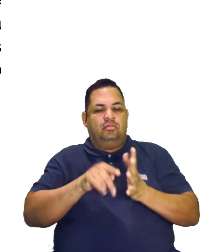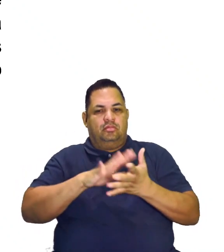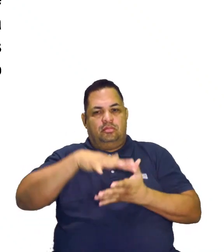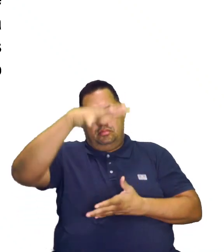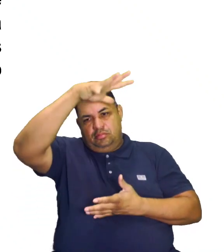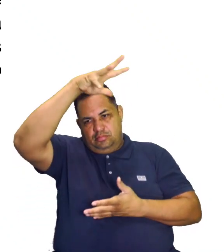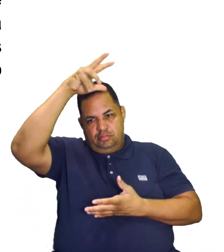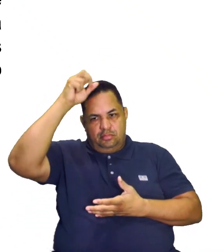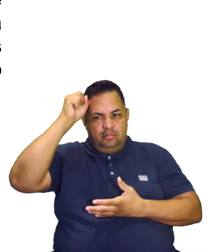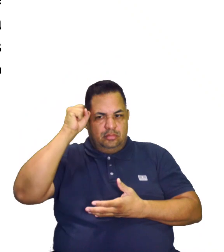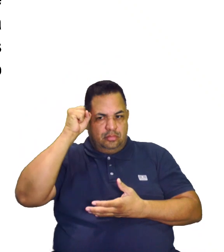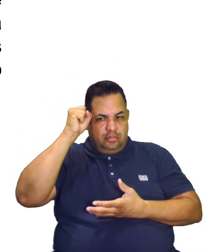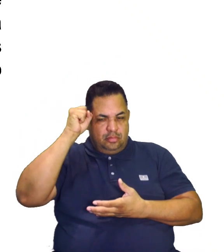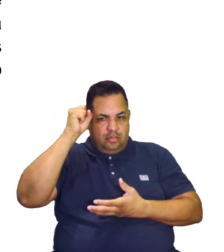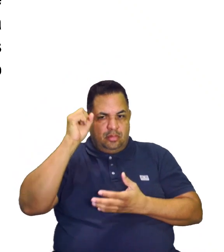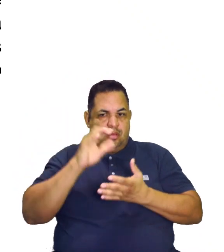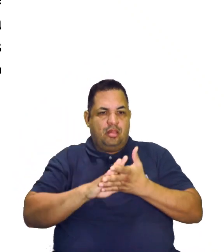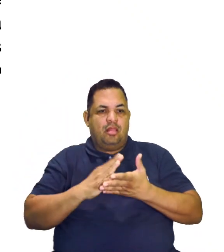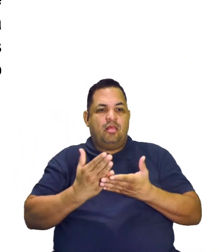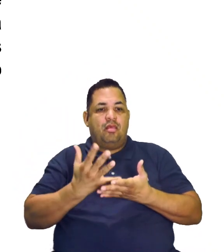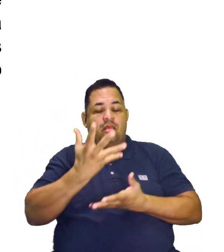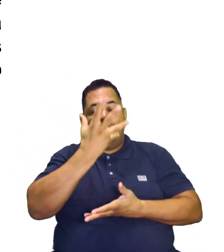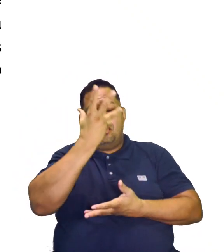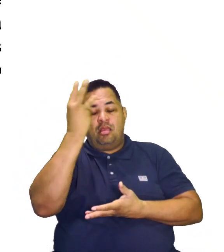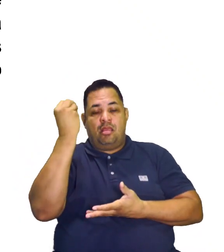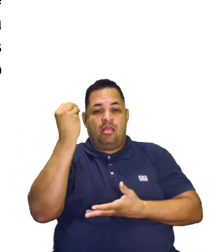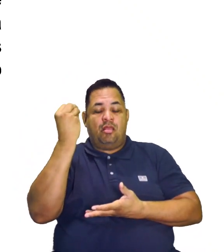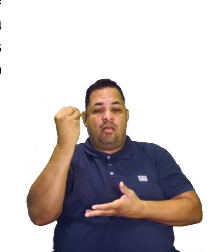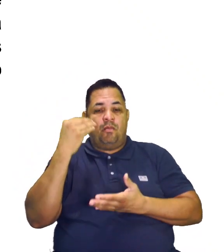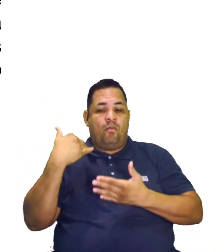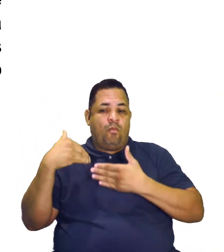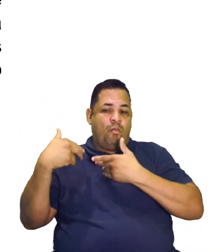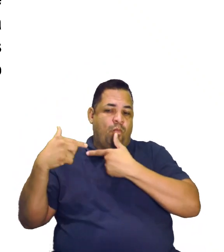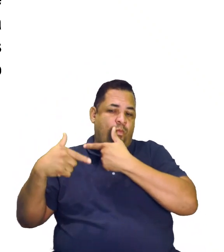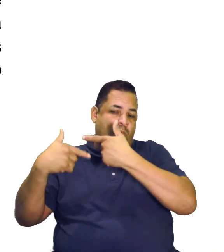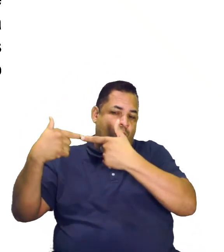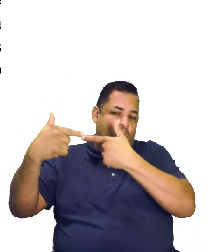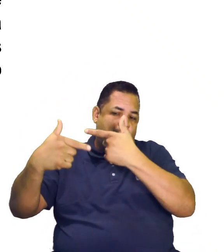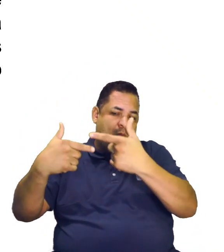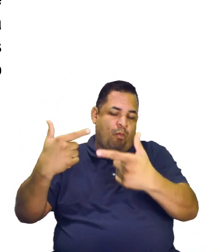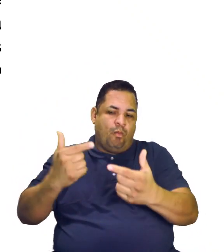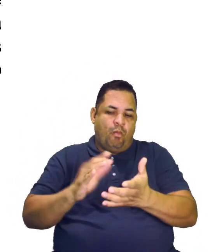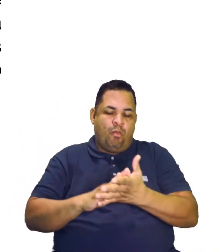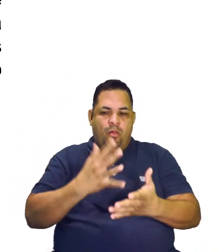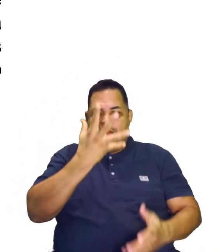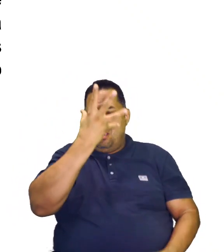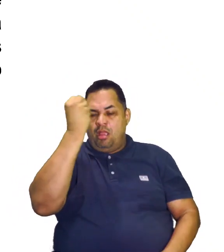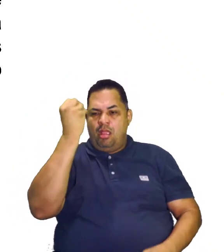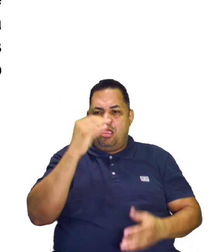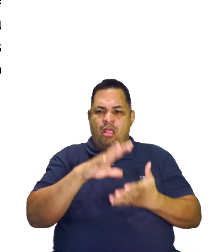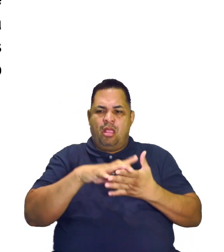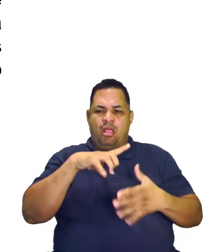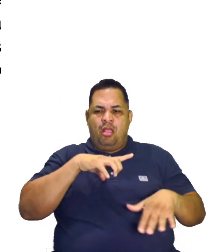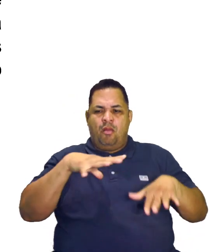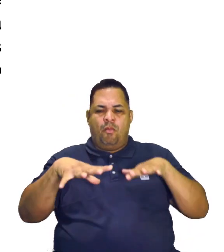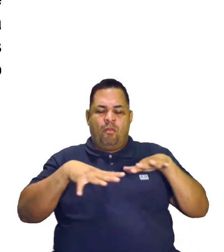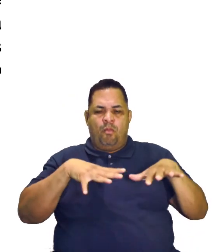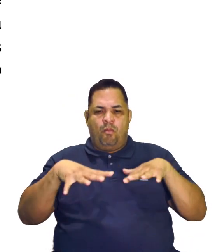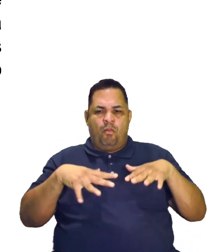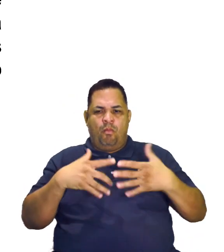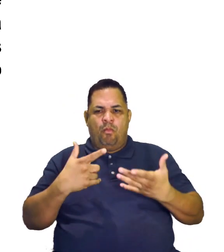do amazonense, que vão sendo esquecidas. Ao longo do tempo, alguns